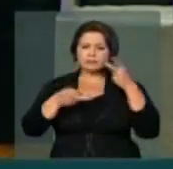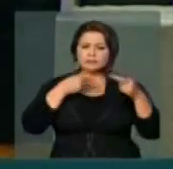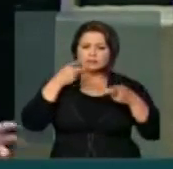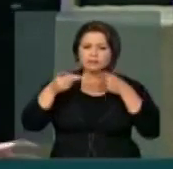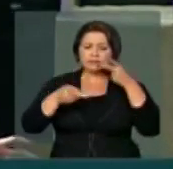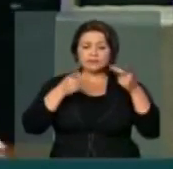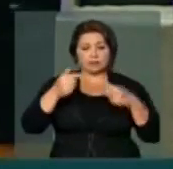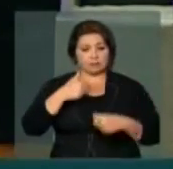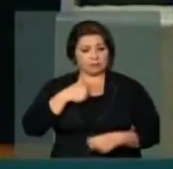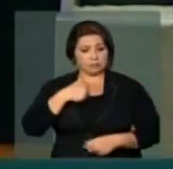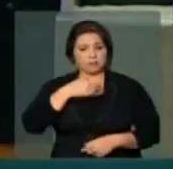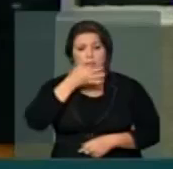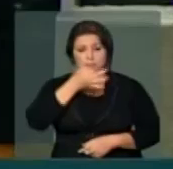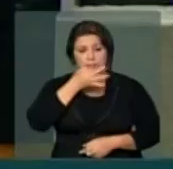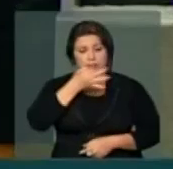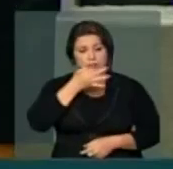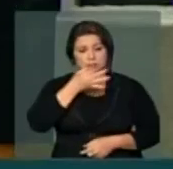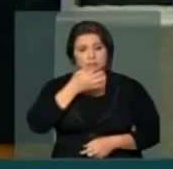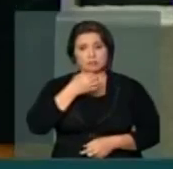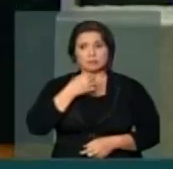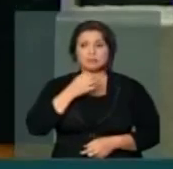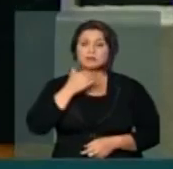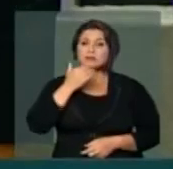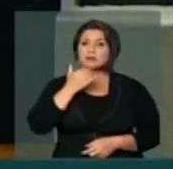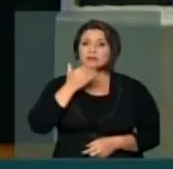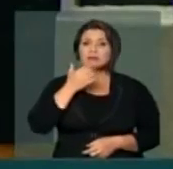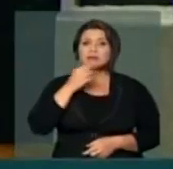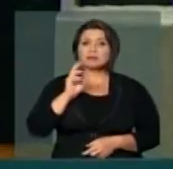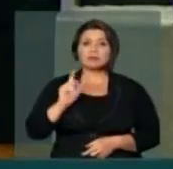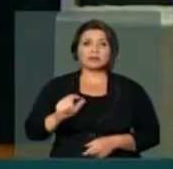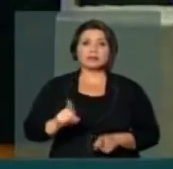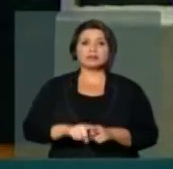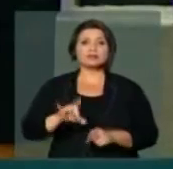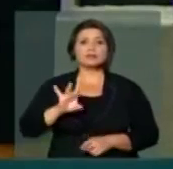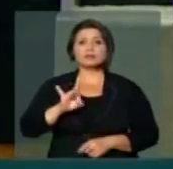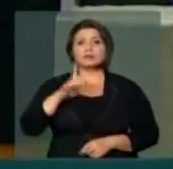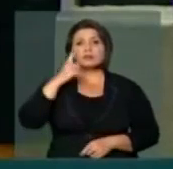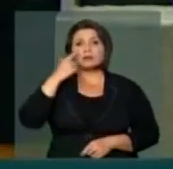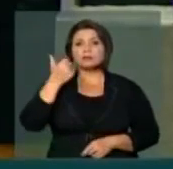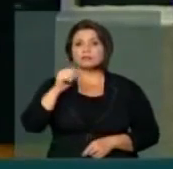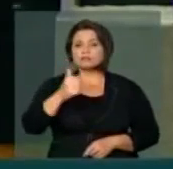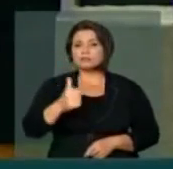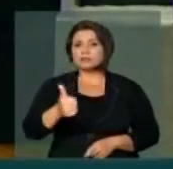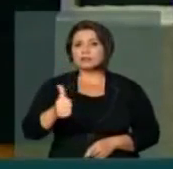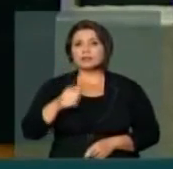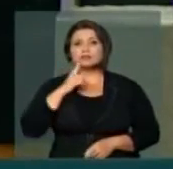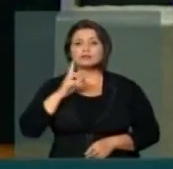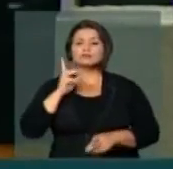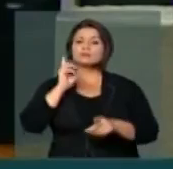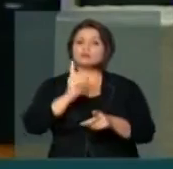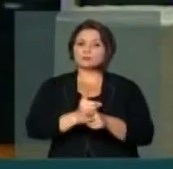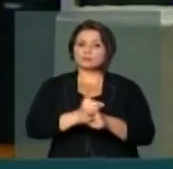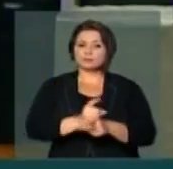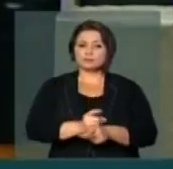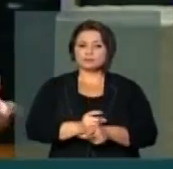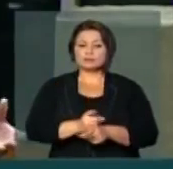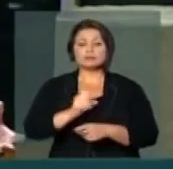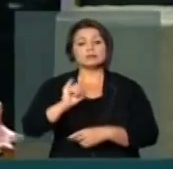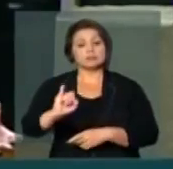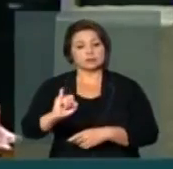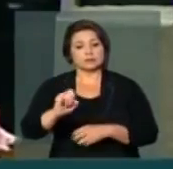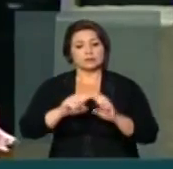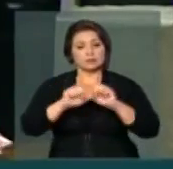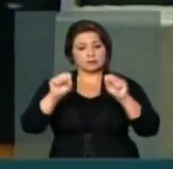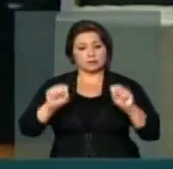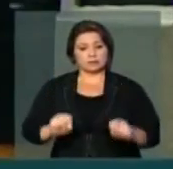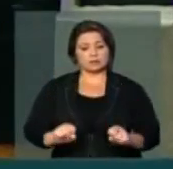Mas para mim, não basta fazer a análise ou o diagnóstico. Se existe um